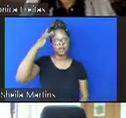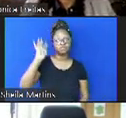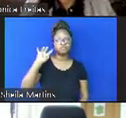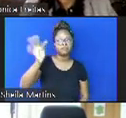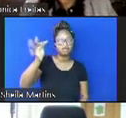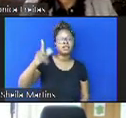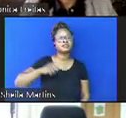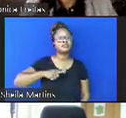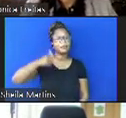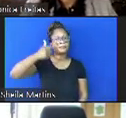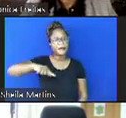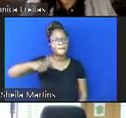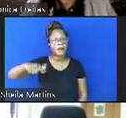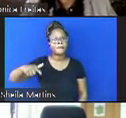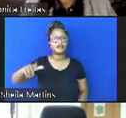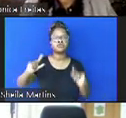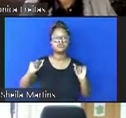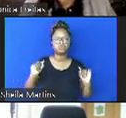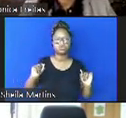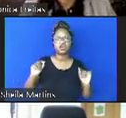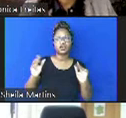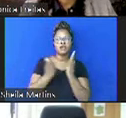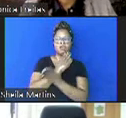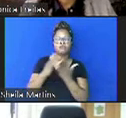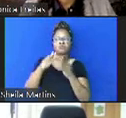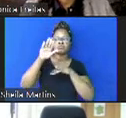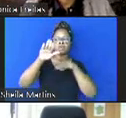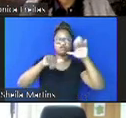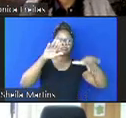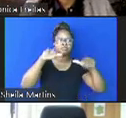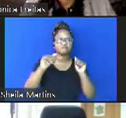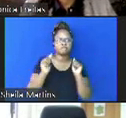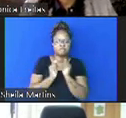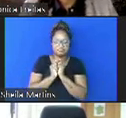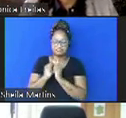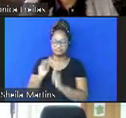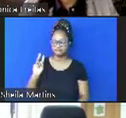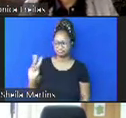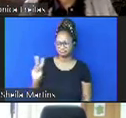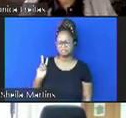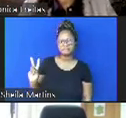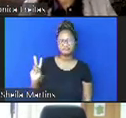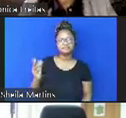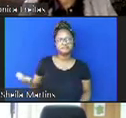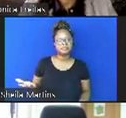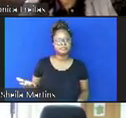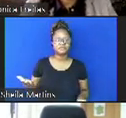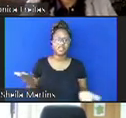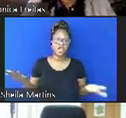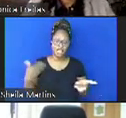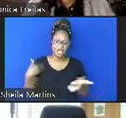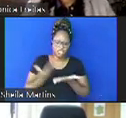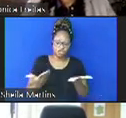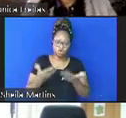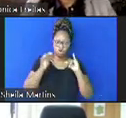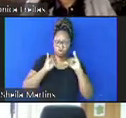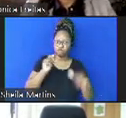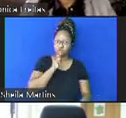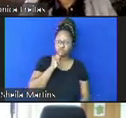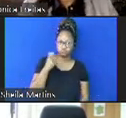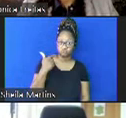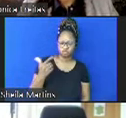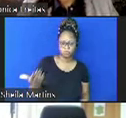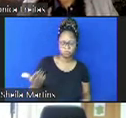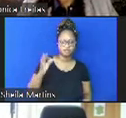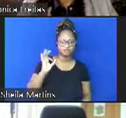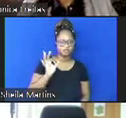aí, provavelmente, alguma chamada conjunta das duas, mas eu não tenho essa informação no momento, tá